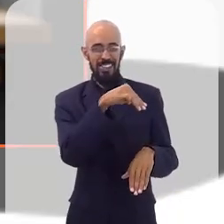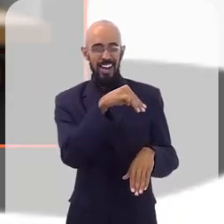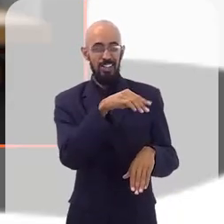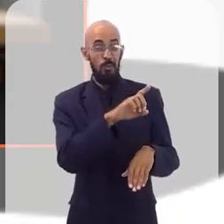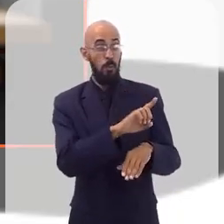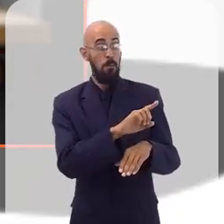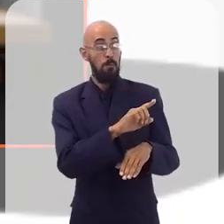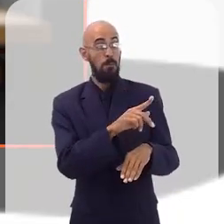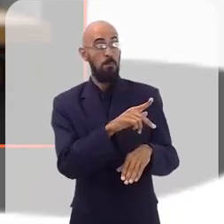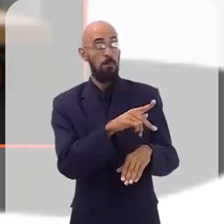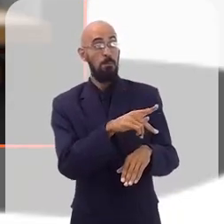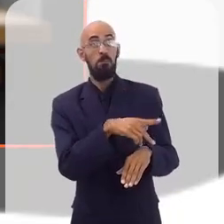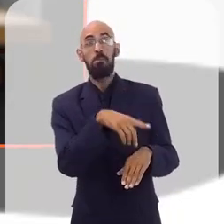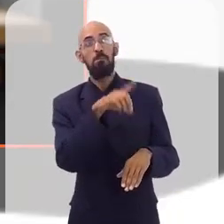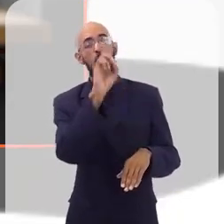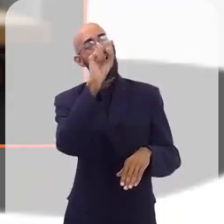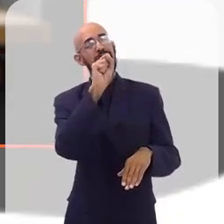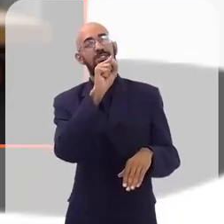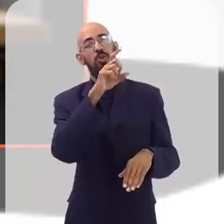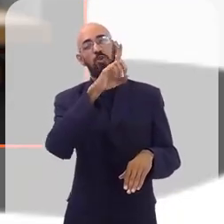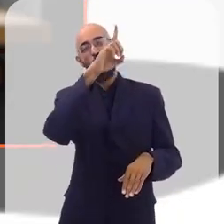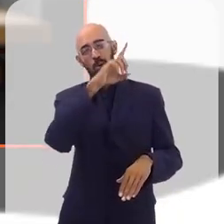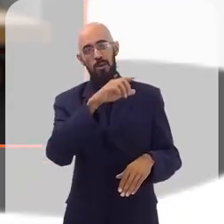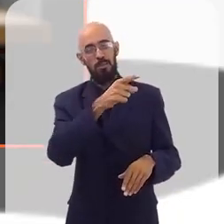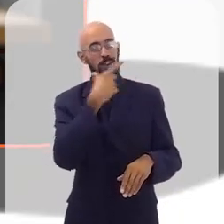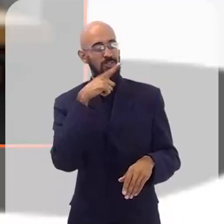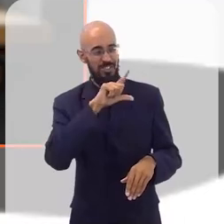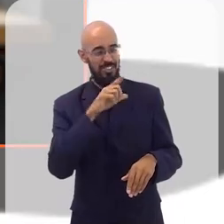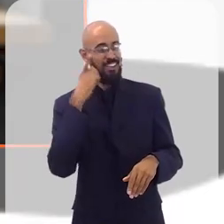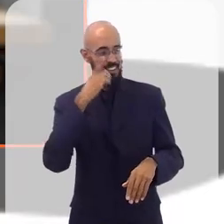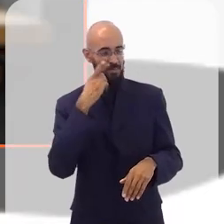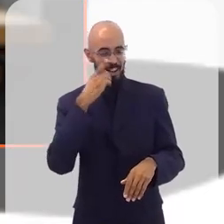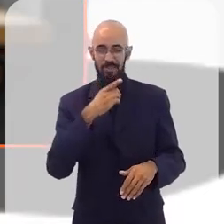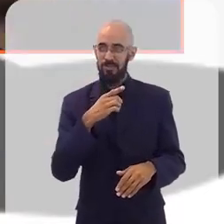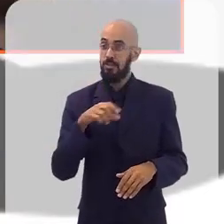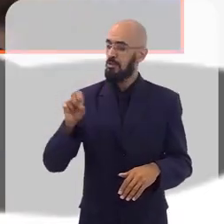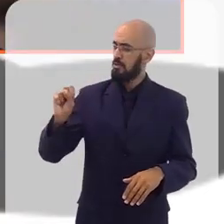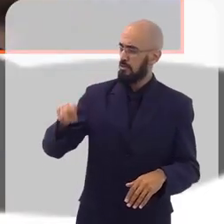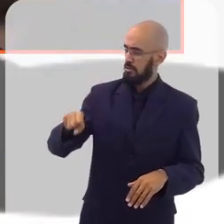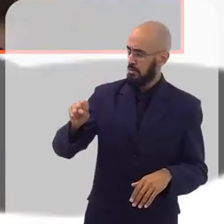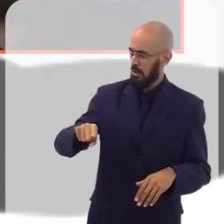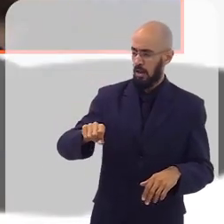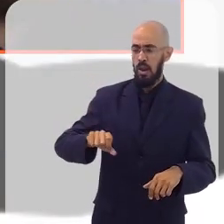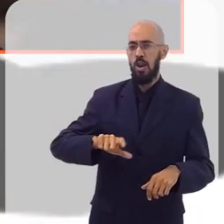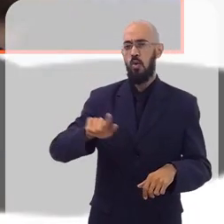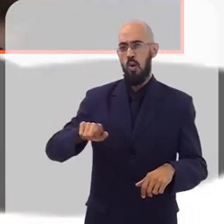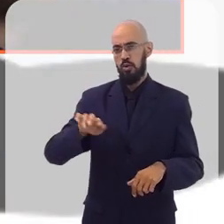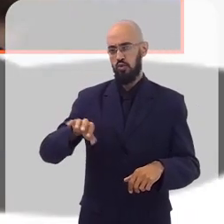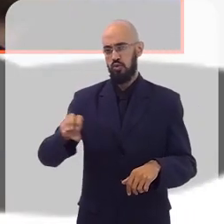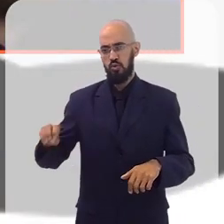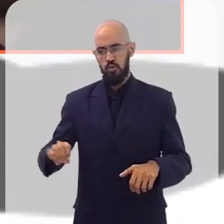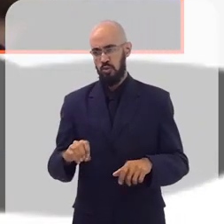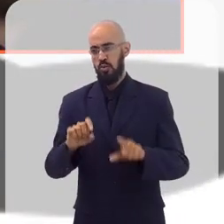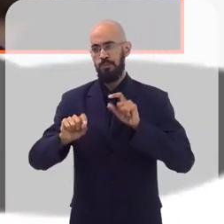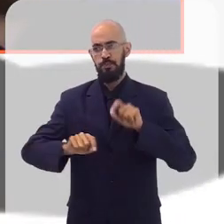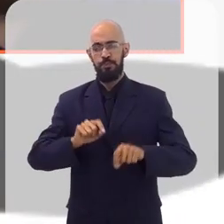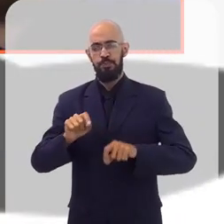foi uma universidade para o mestrado phd e pós phd para poder Estadual